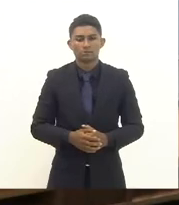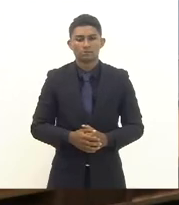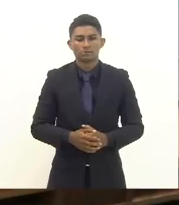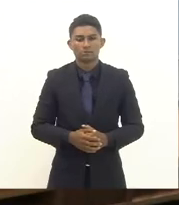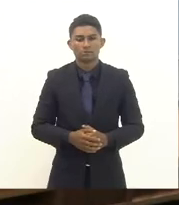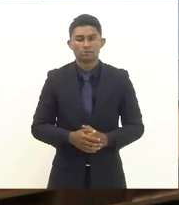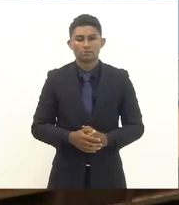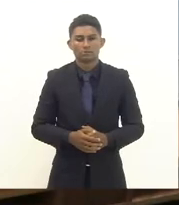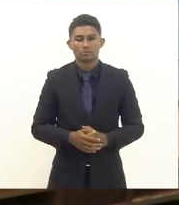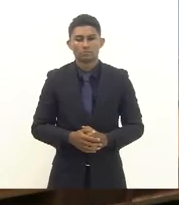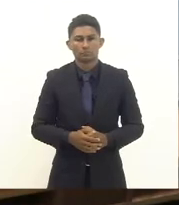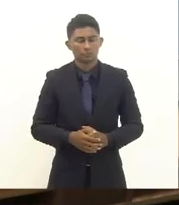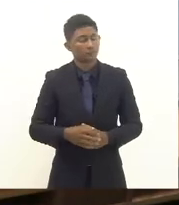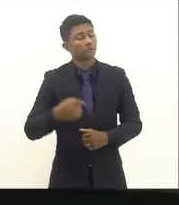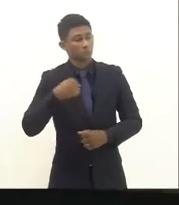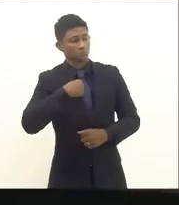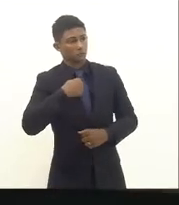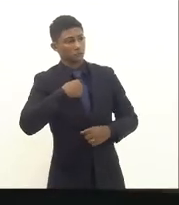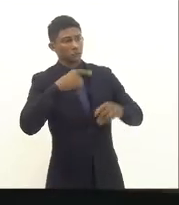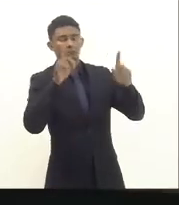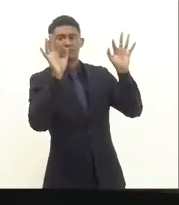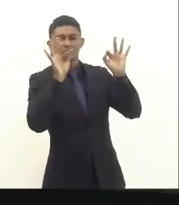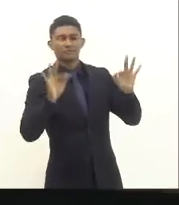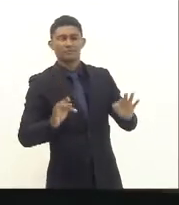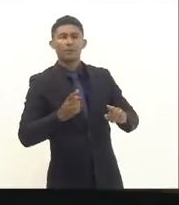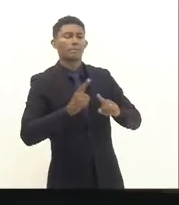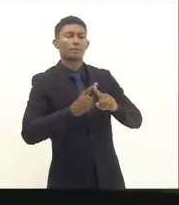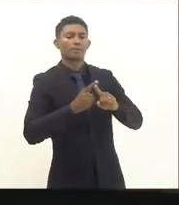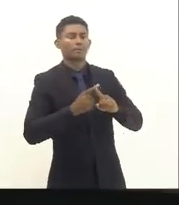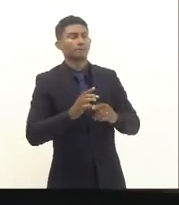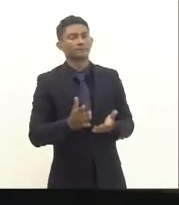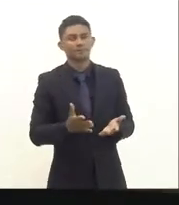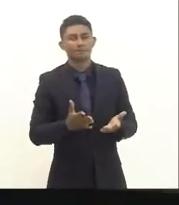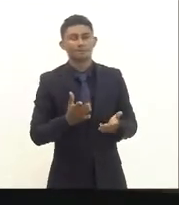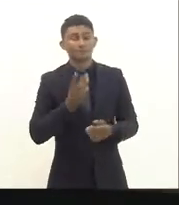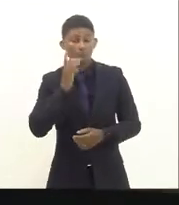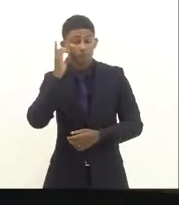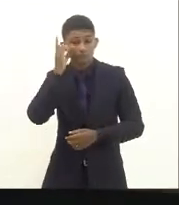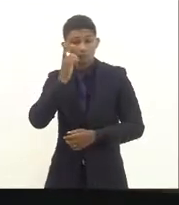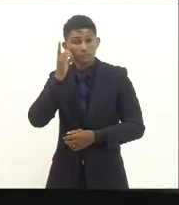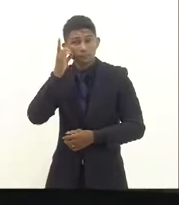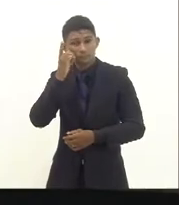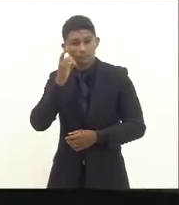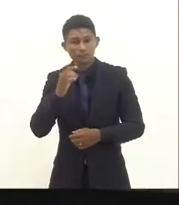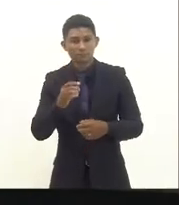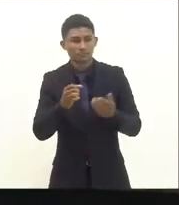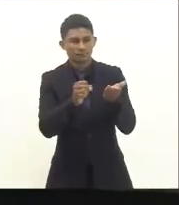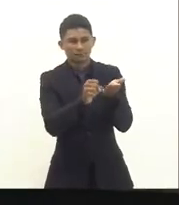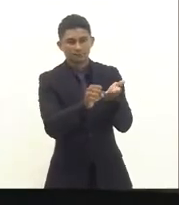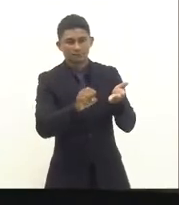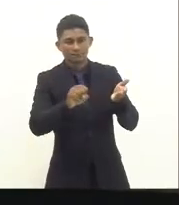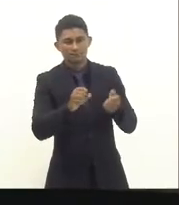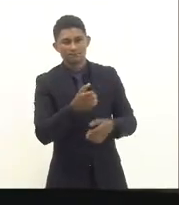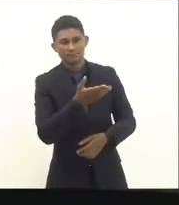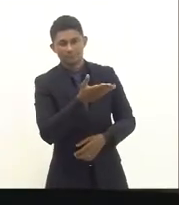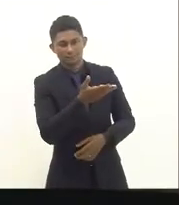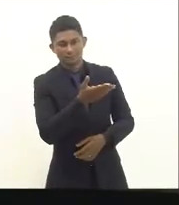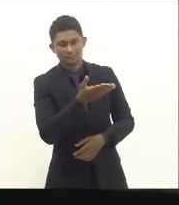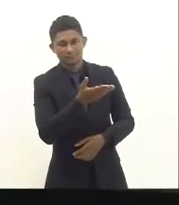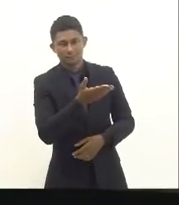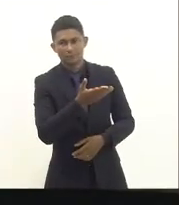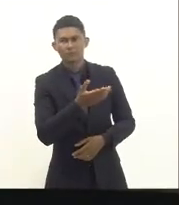tô feliz porque o deputado o Malafaia e